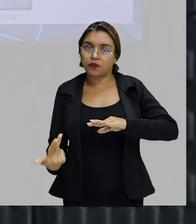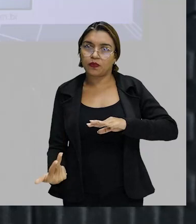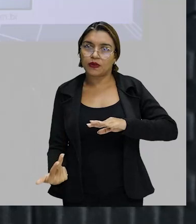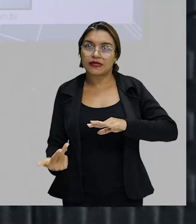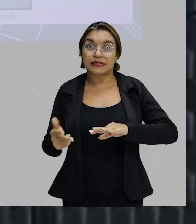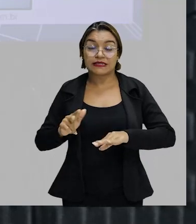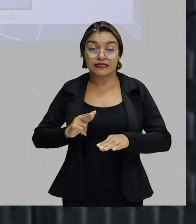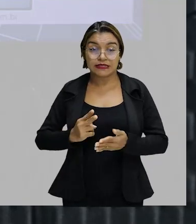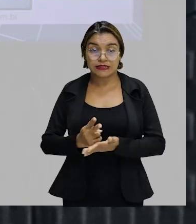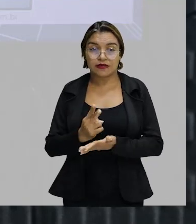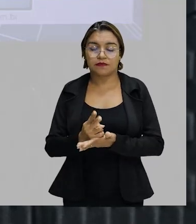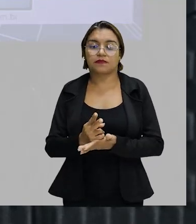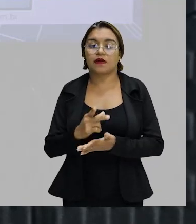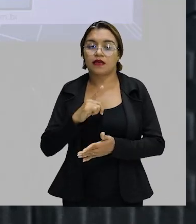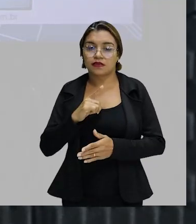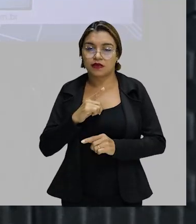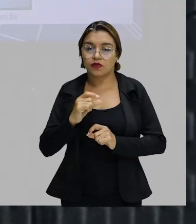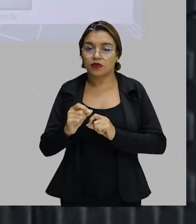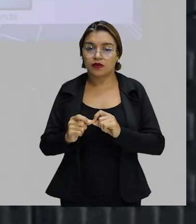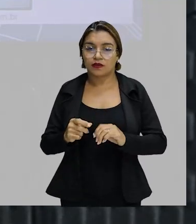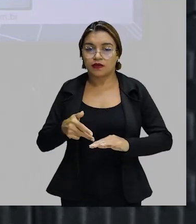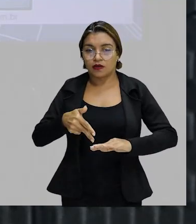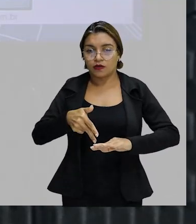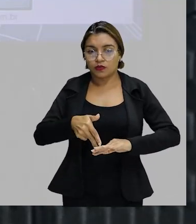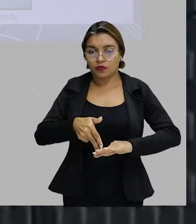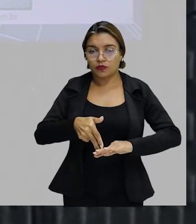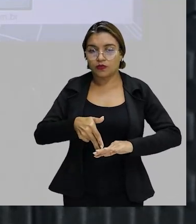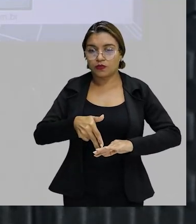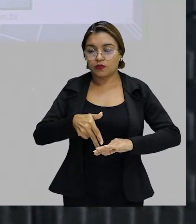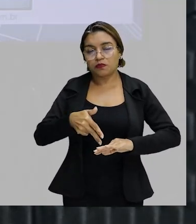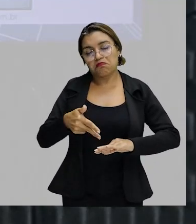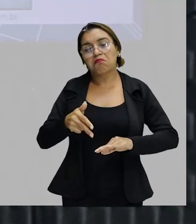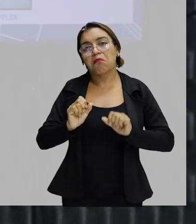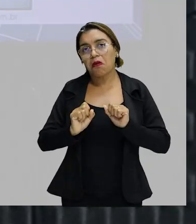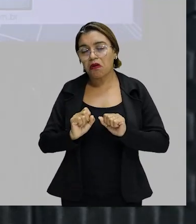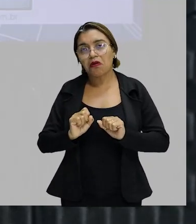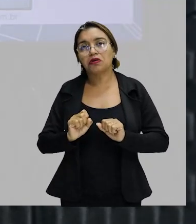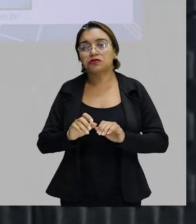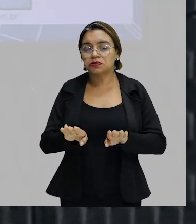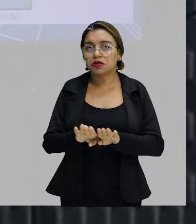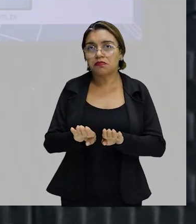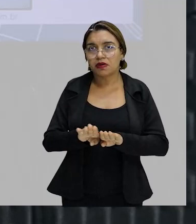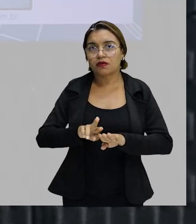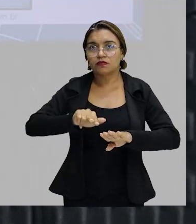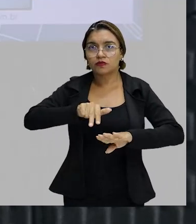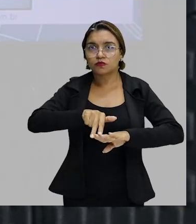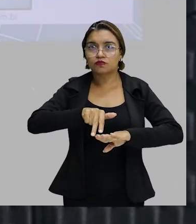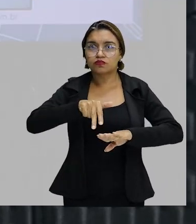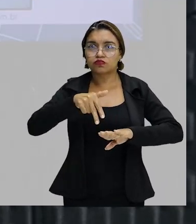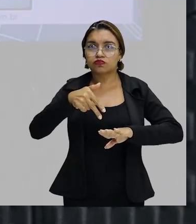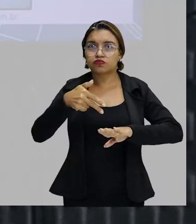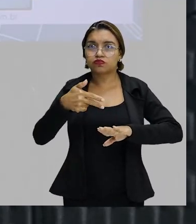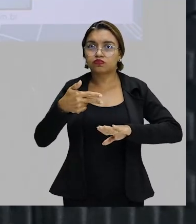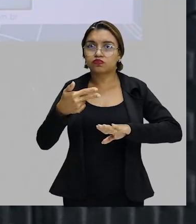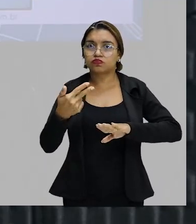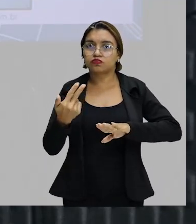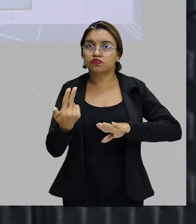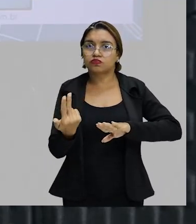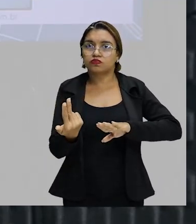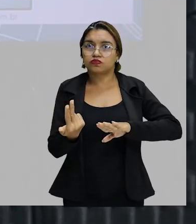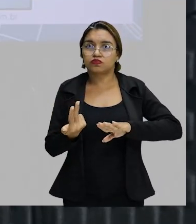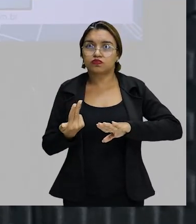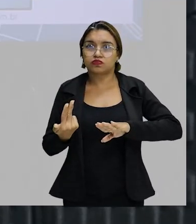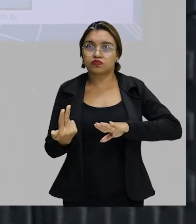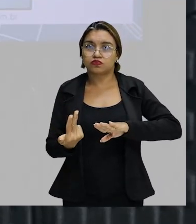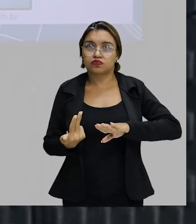a já percebe que ela tá o cutan até vai executar até um parafuso pode ser um parafuso esticado né tá aqui ela tá toda esticadinha lá